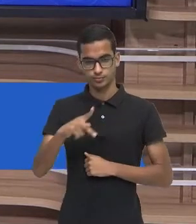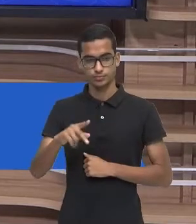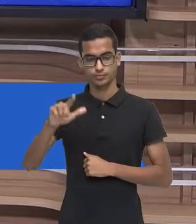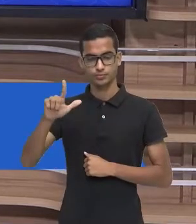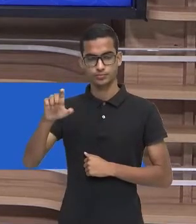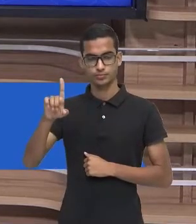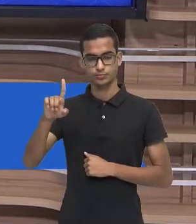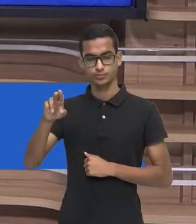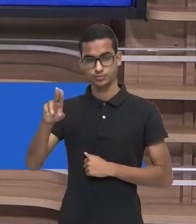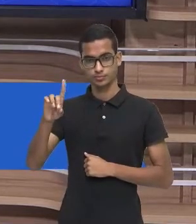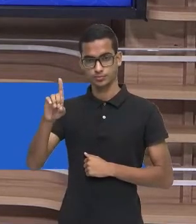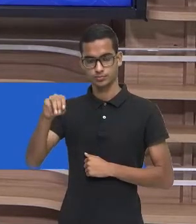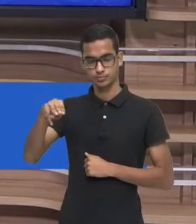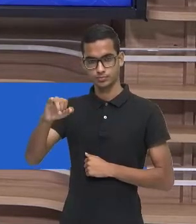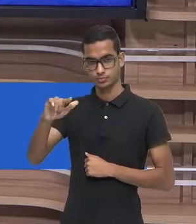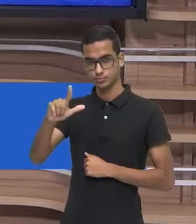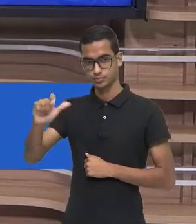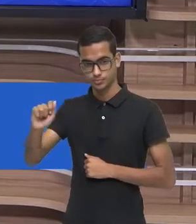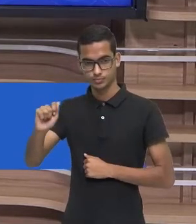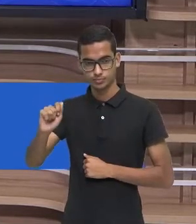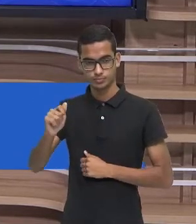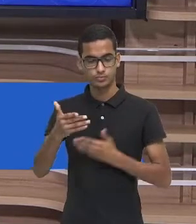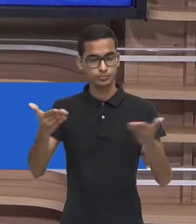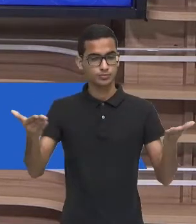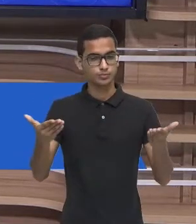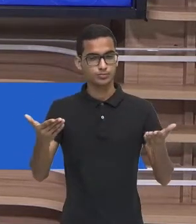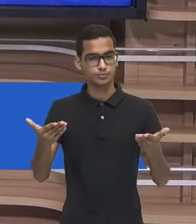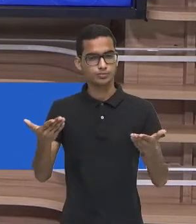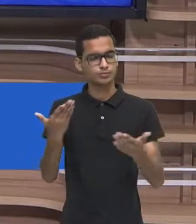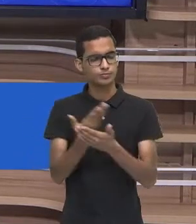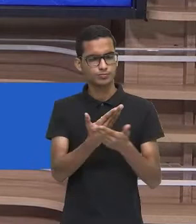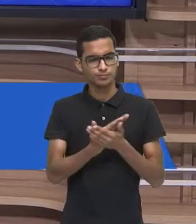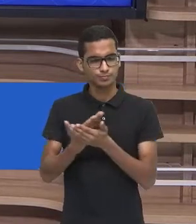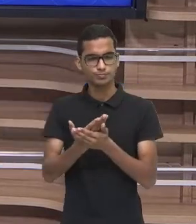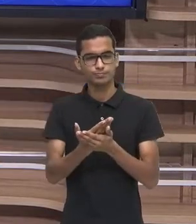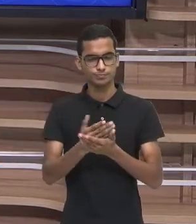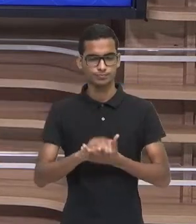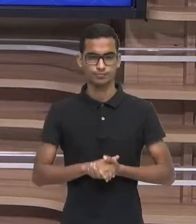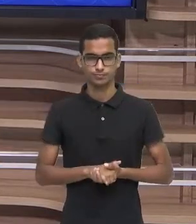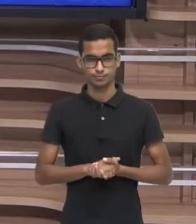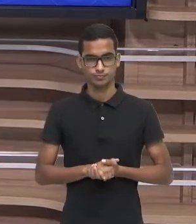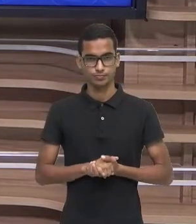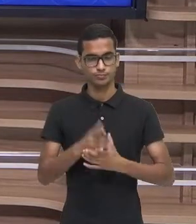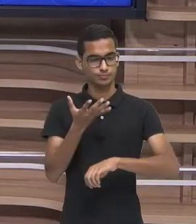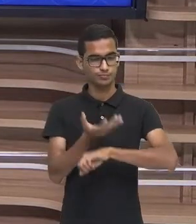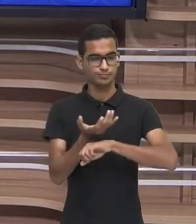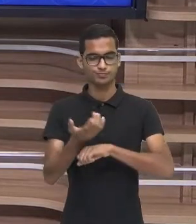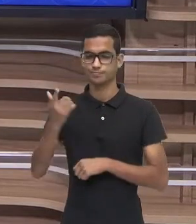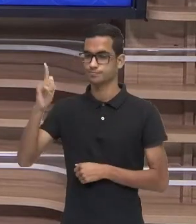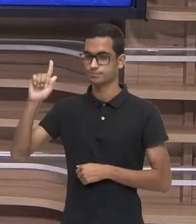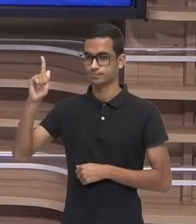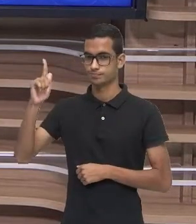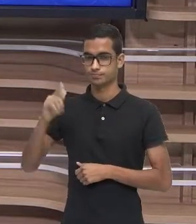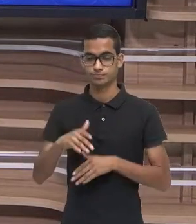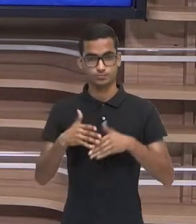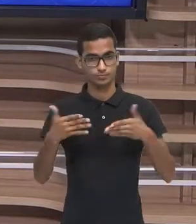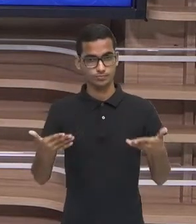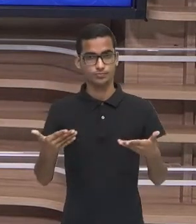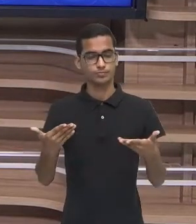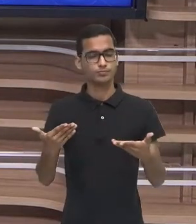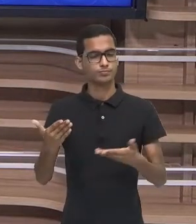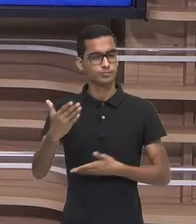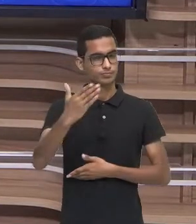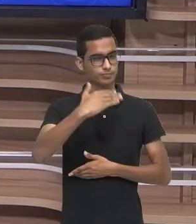professora Ludmila Dutra, estamos aqui para verificar os nossos estudos de geografia. Então, vamos